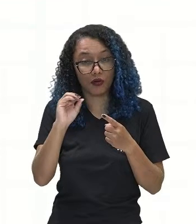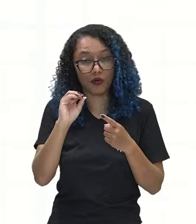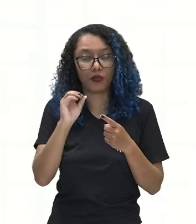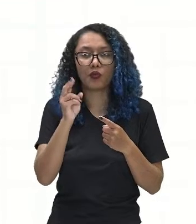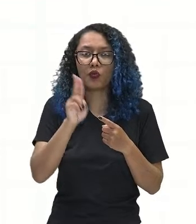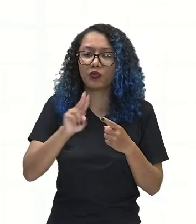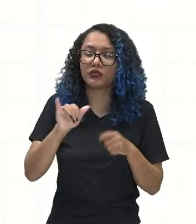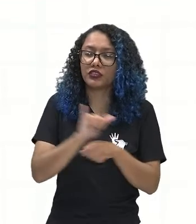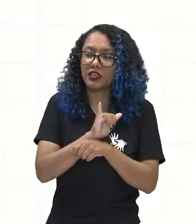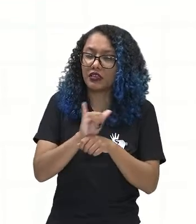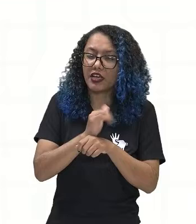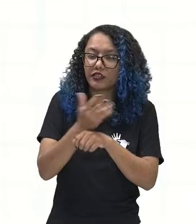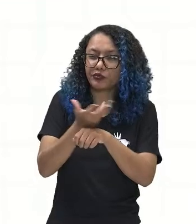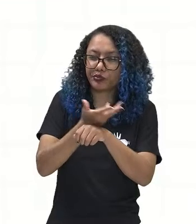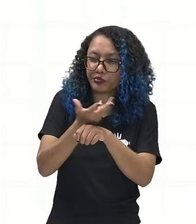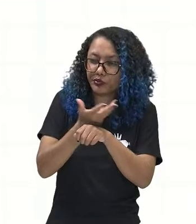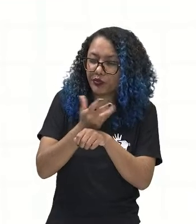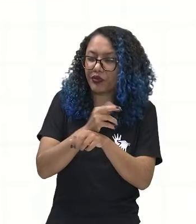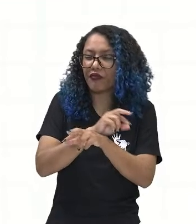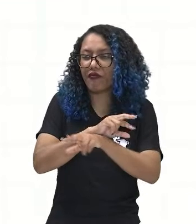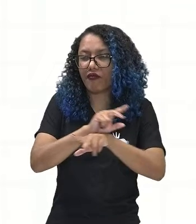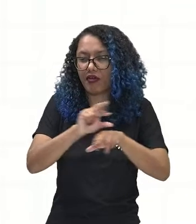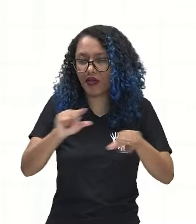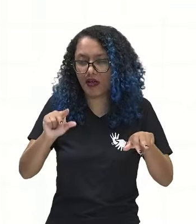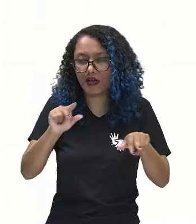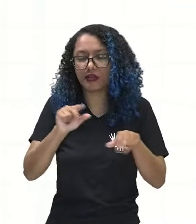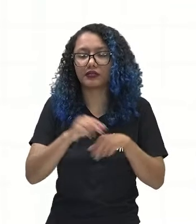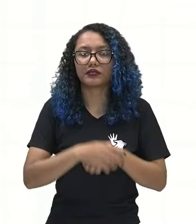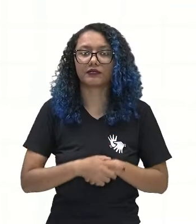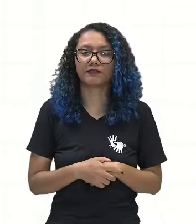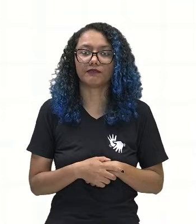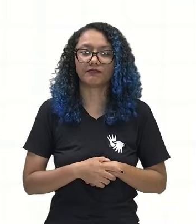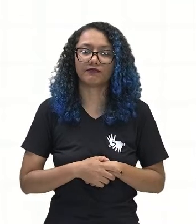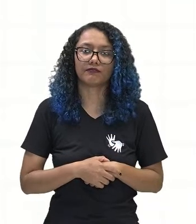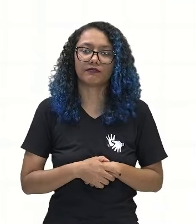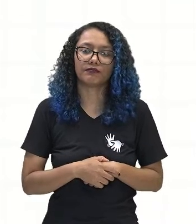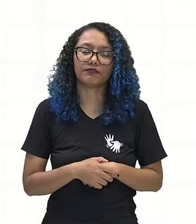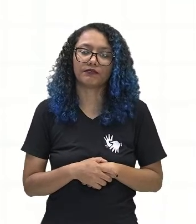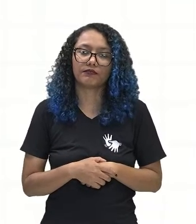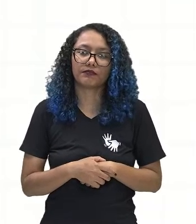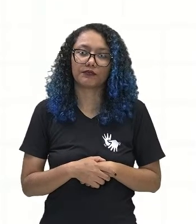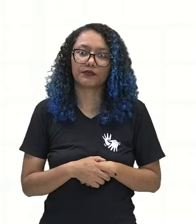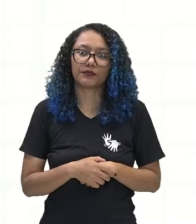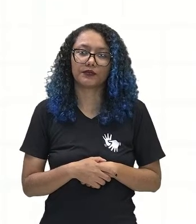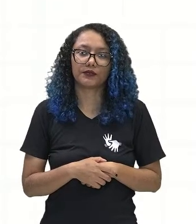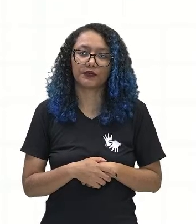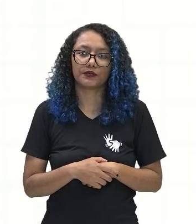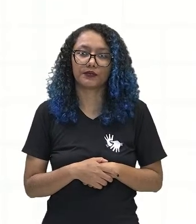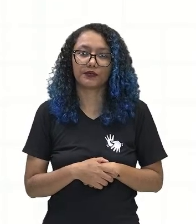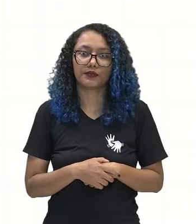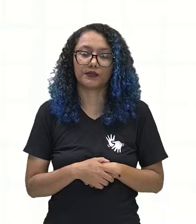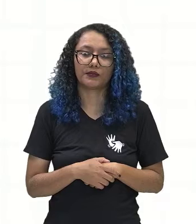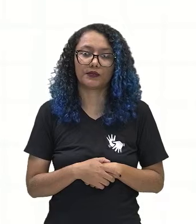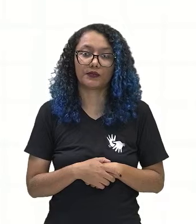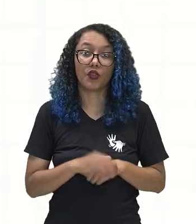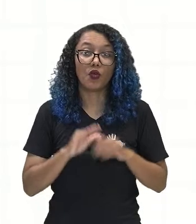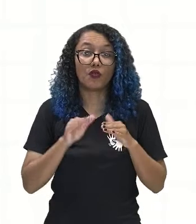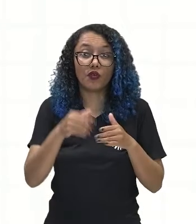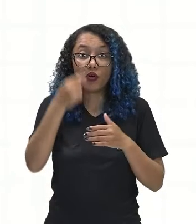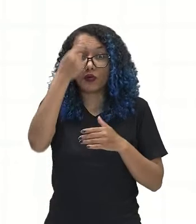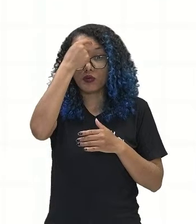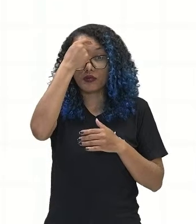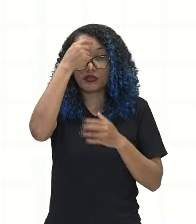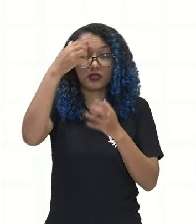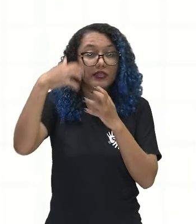de convencimento, apelando à razão, à consciência da pessoa, do eleitor, por exemplo, do